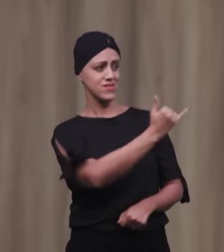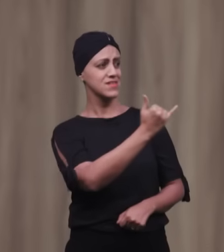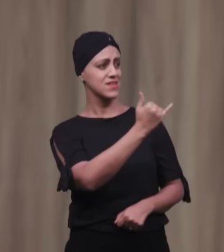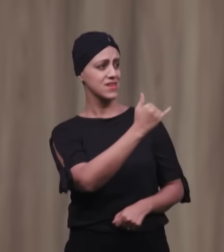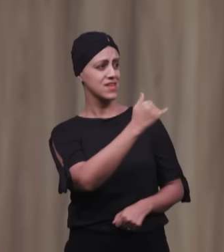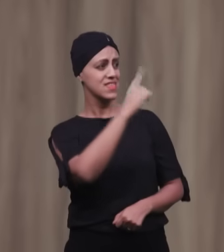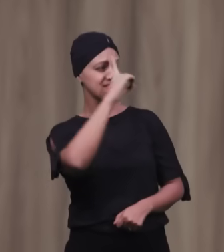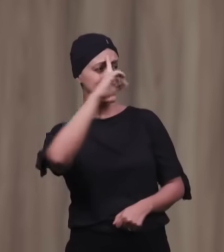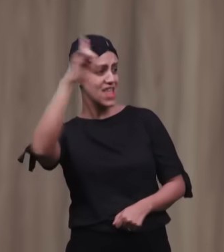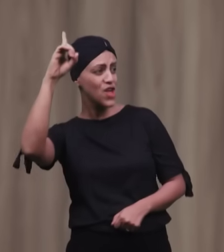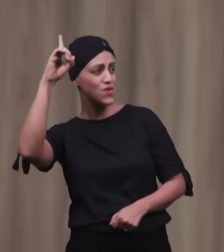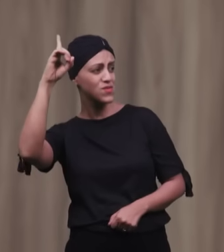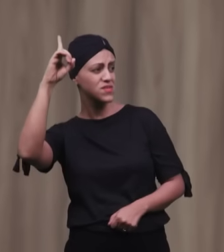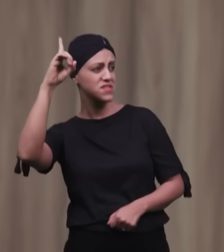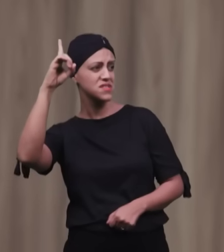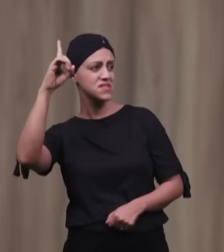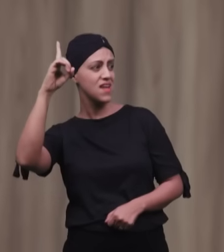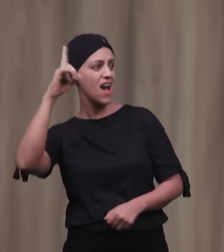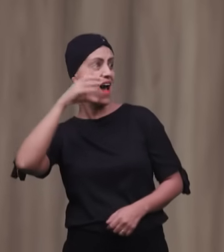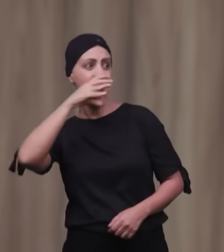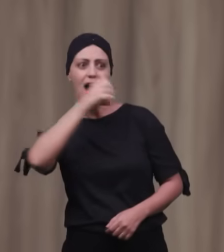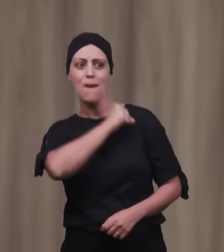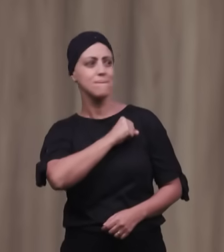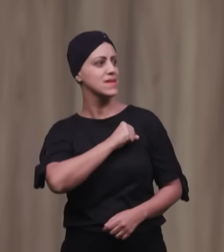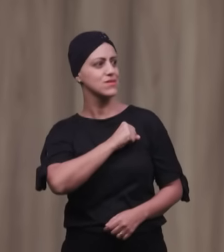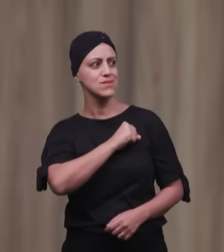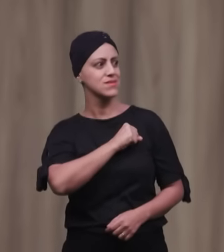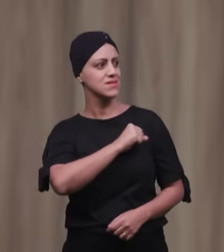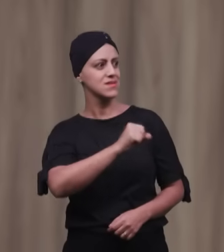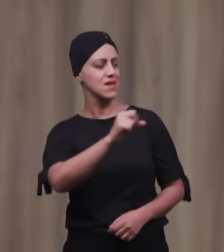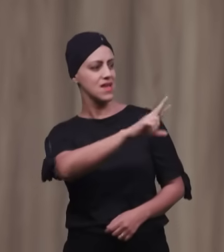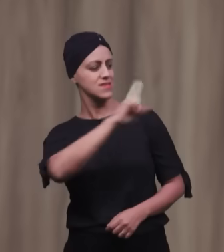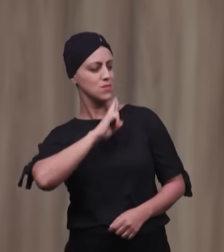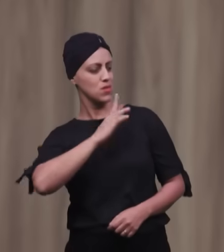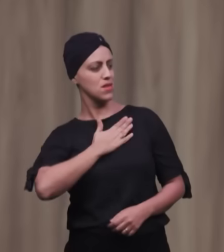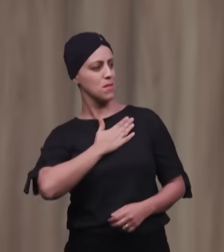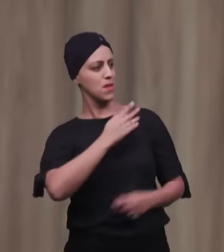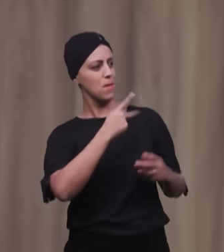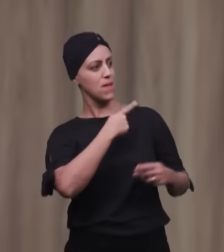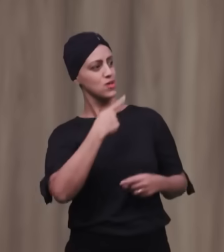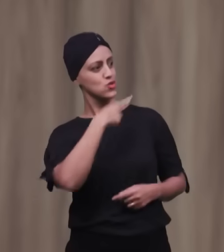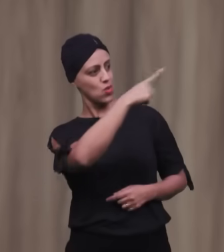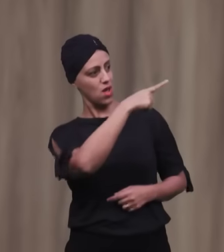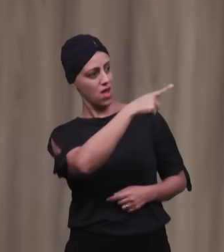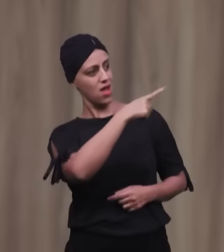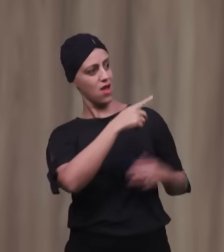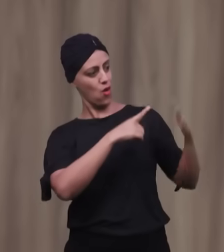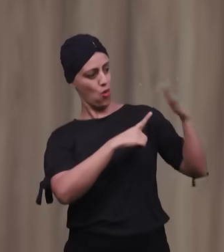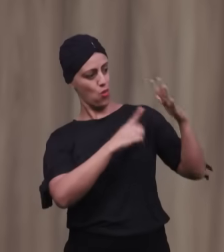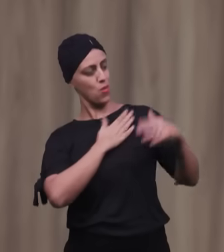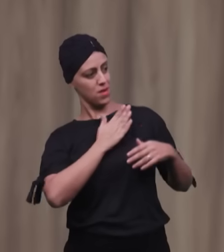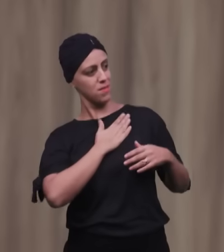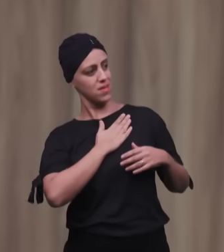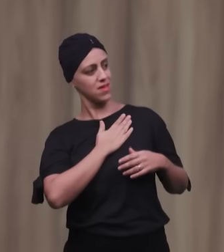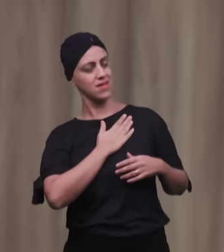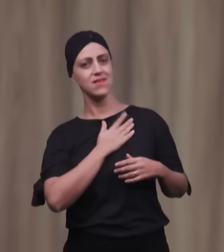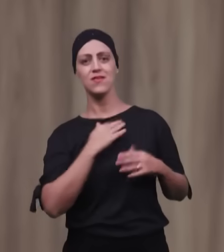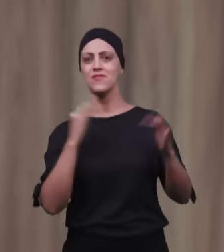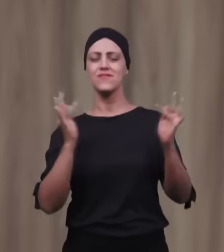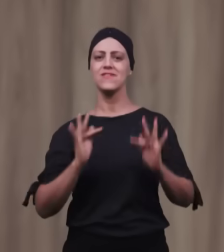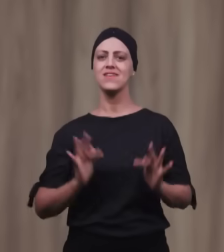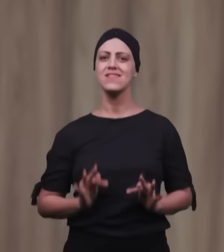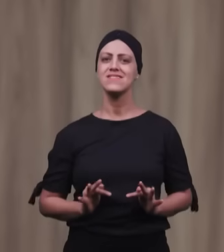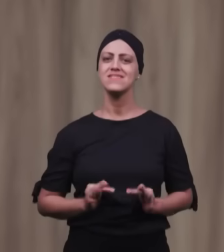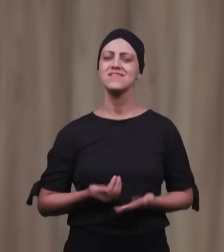mais para dizer que Deus tão depressa respondeu a oração do pastor que orou aí por mim estou